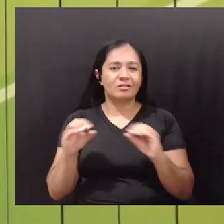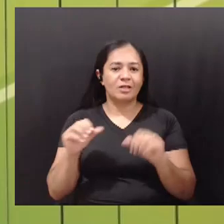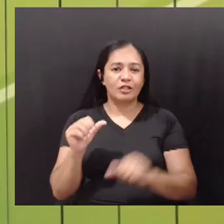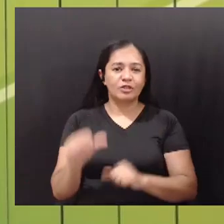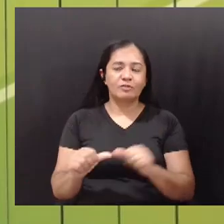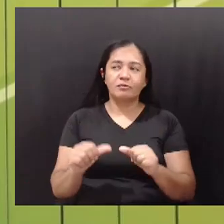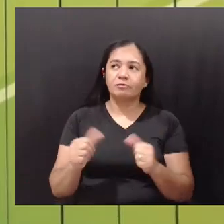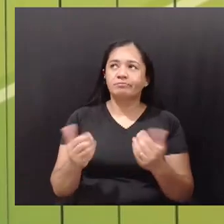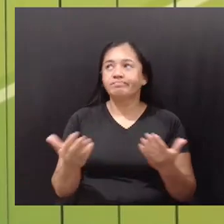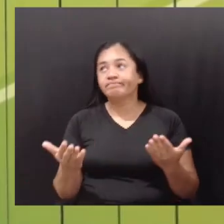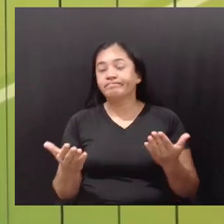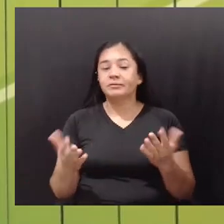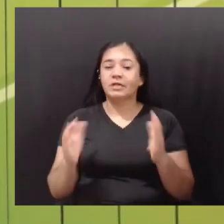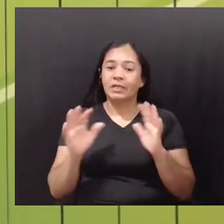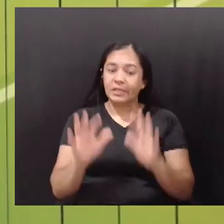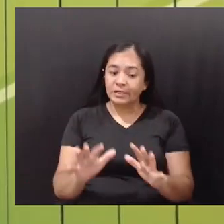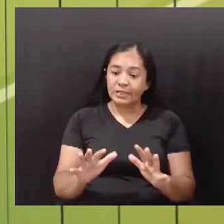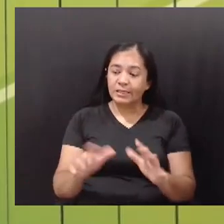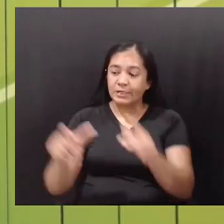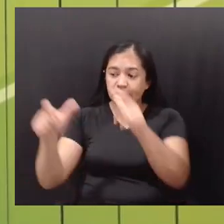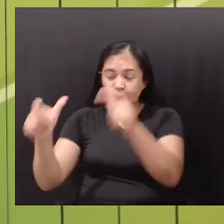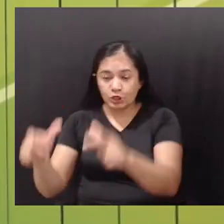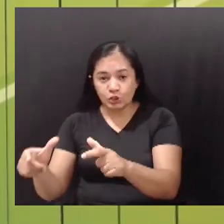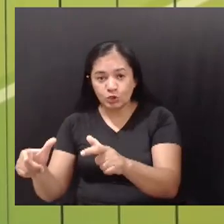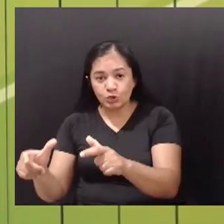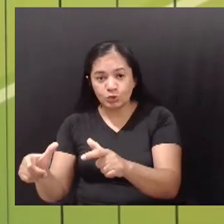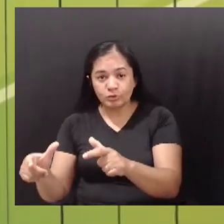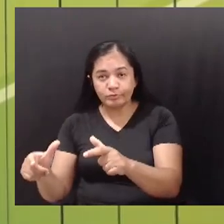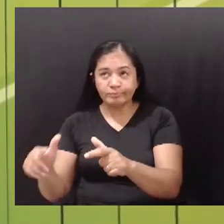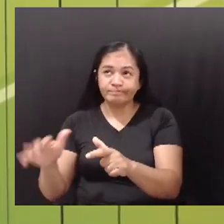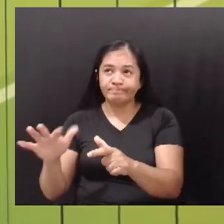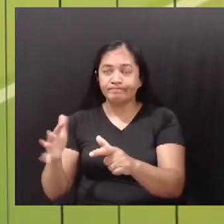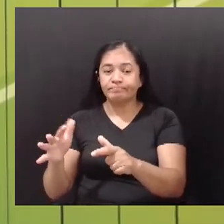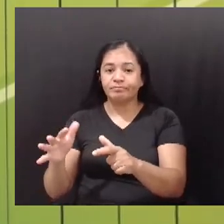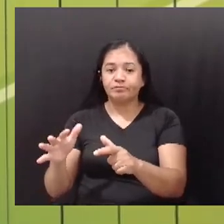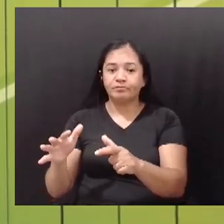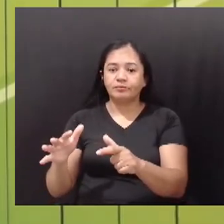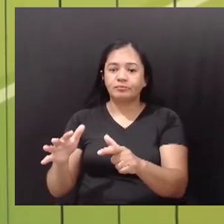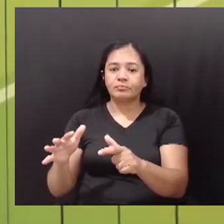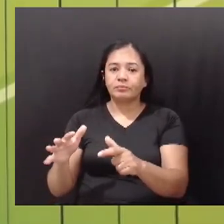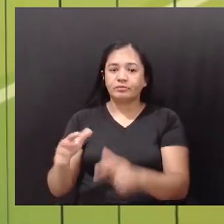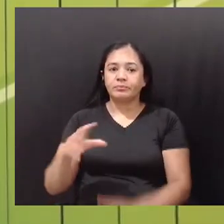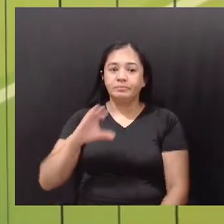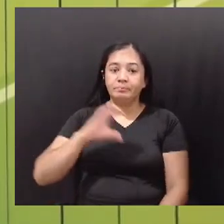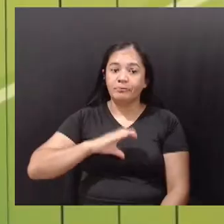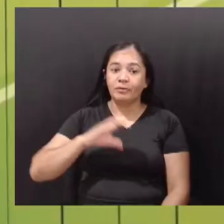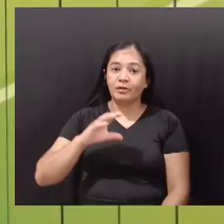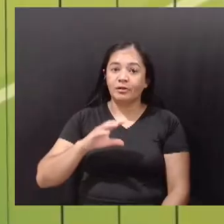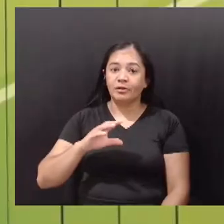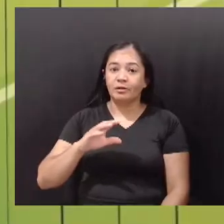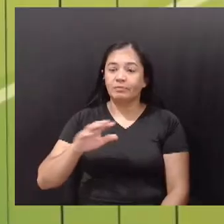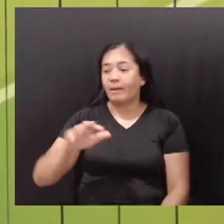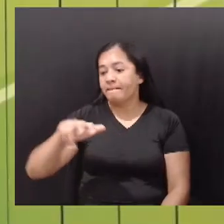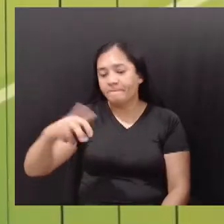Olha, esse Recife, que de certa forma no português popular morreu, digamos assim,